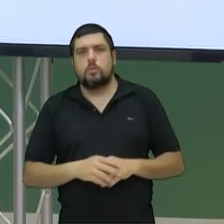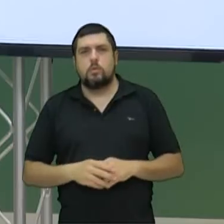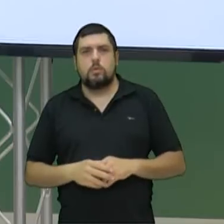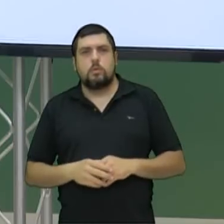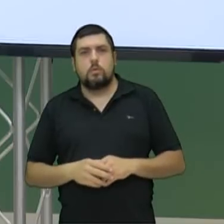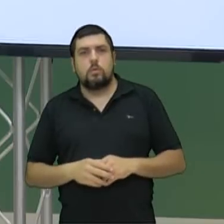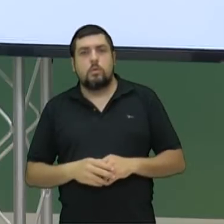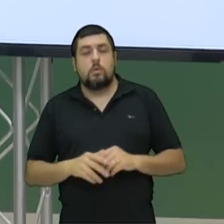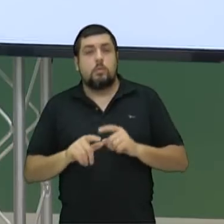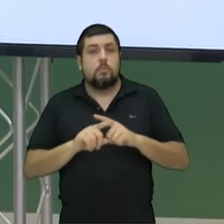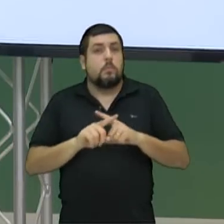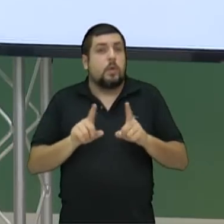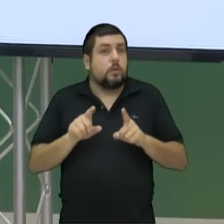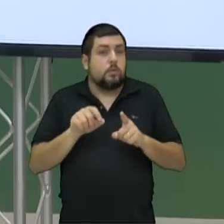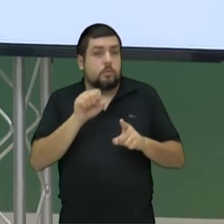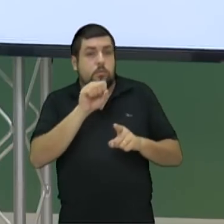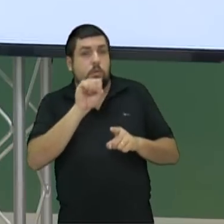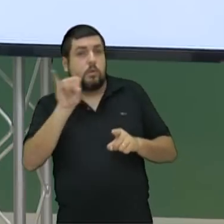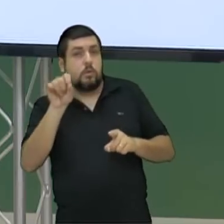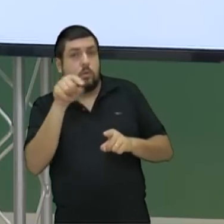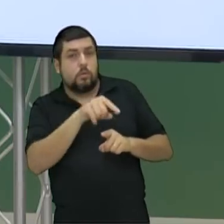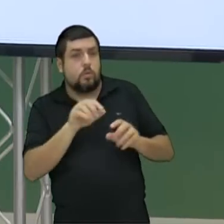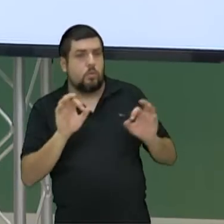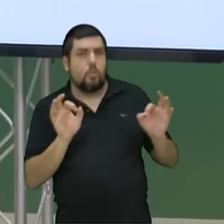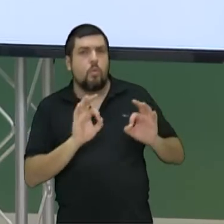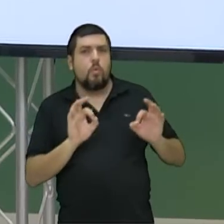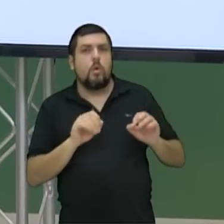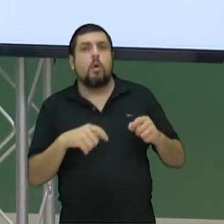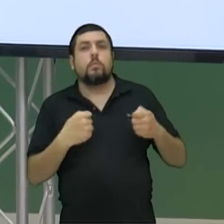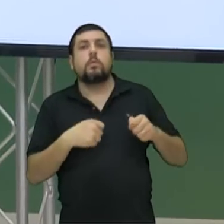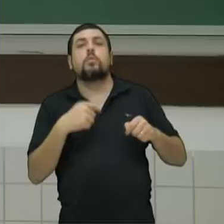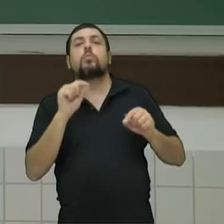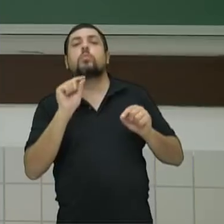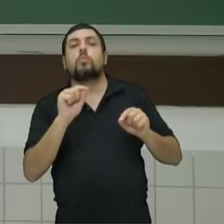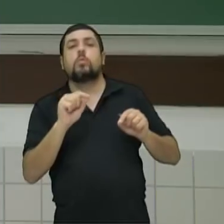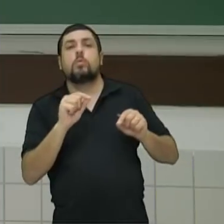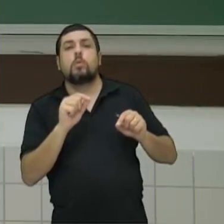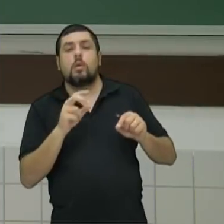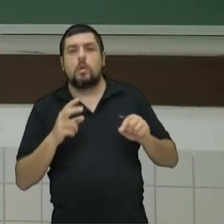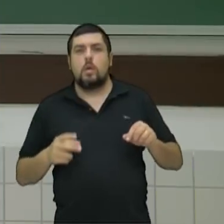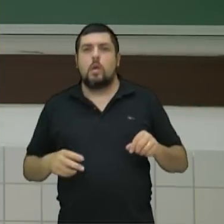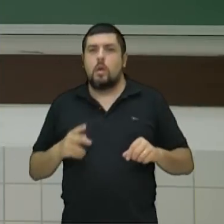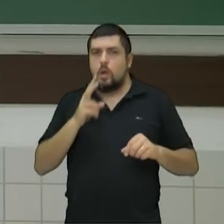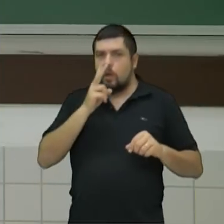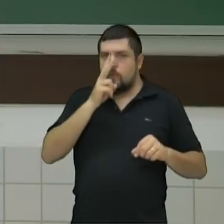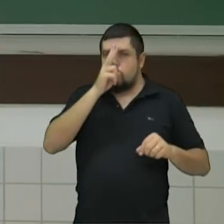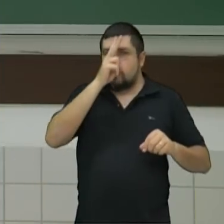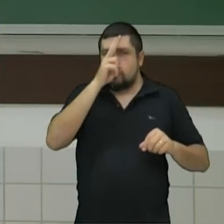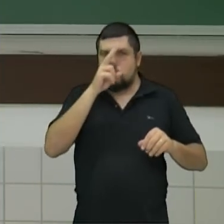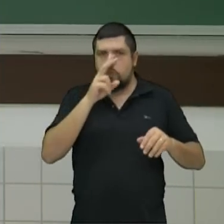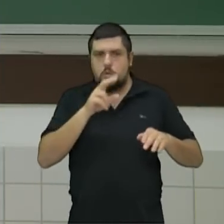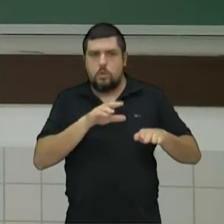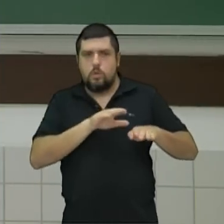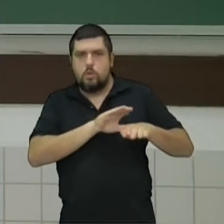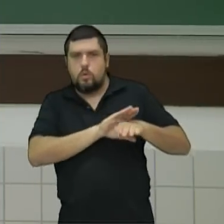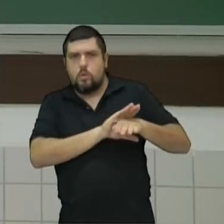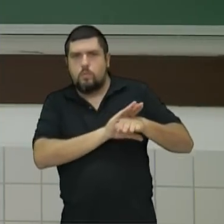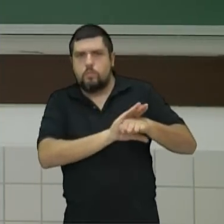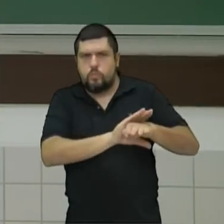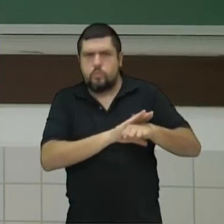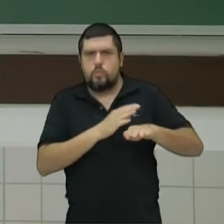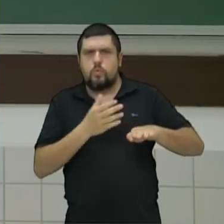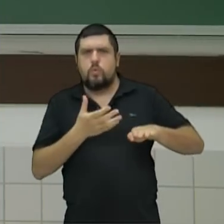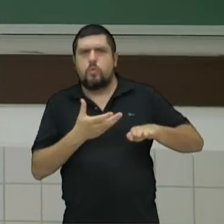tiver nisso, o que que vai acontecer? Eu preciso de uma força. O que que essa força vai fazer? Promover a aceleração. Essa aceleração